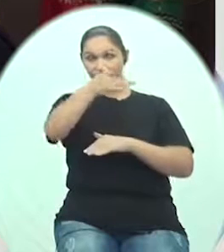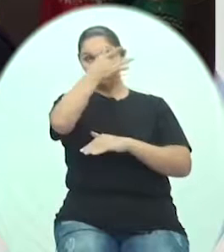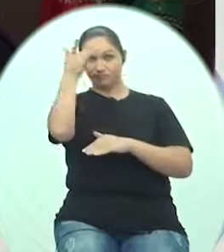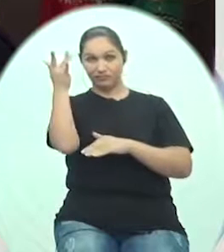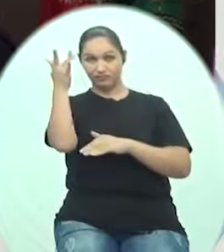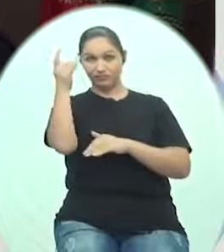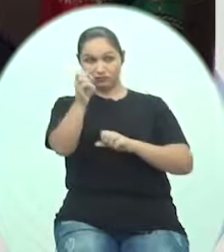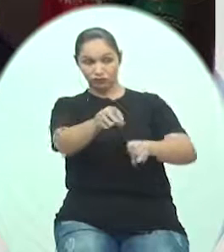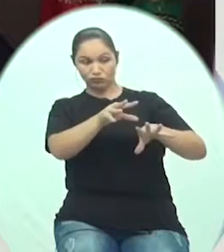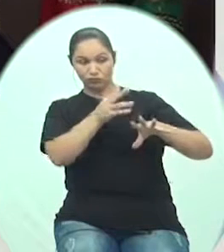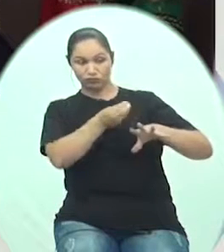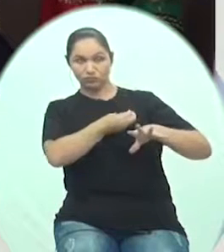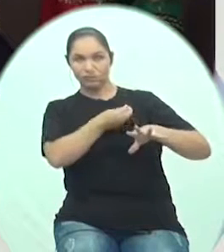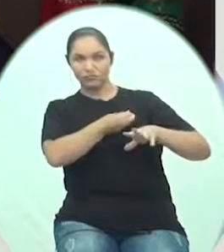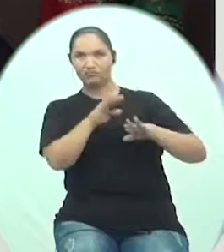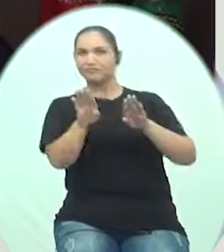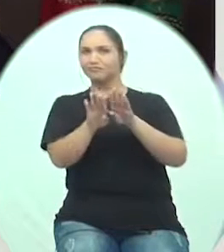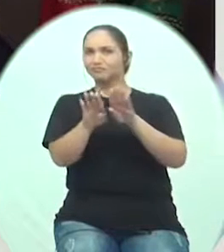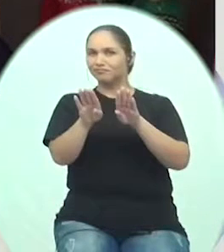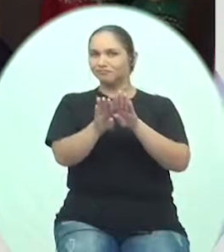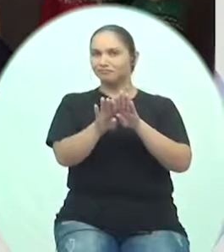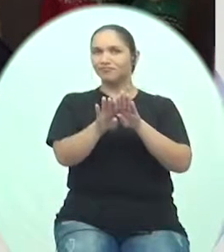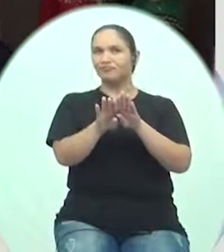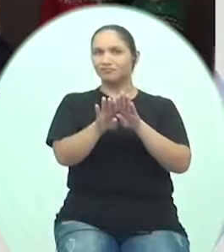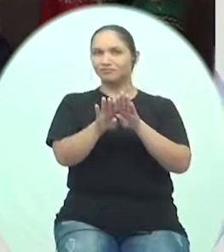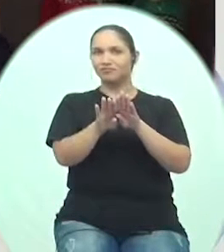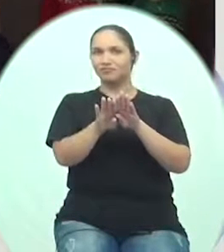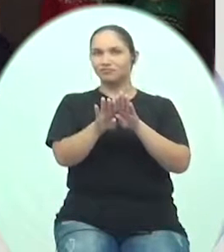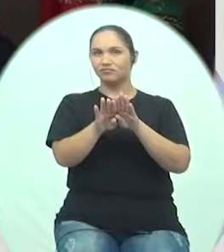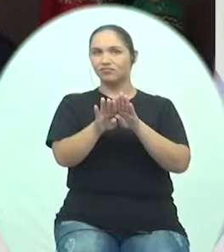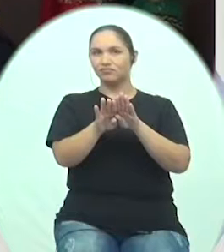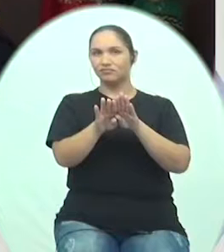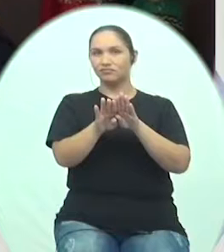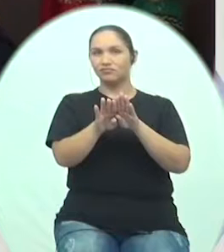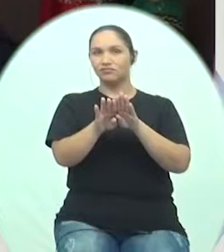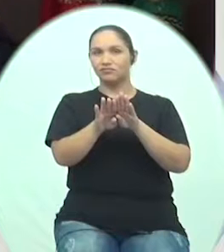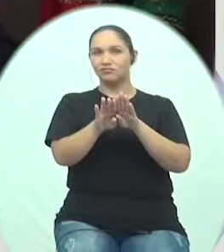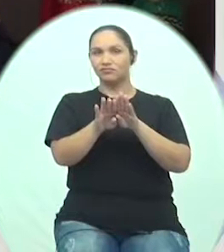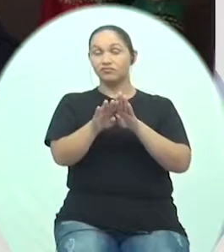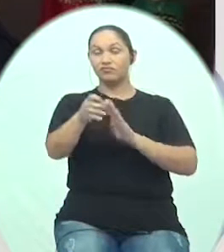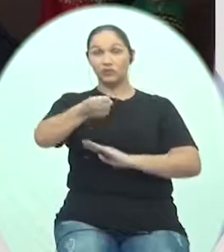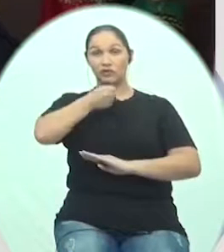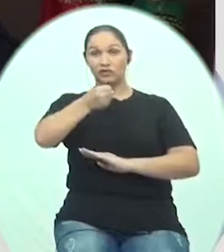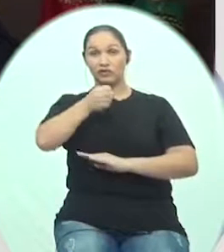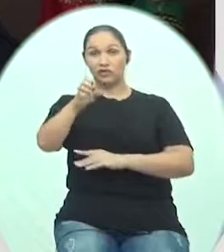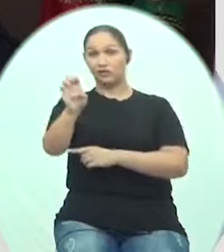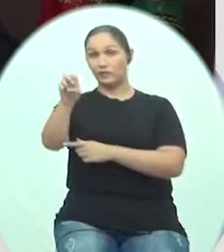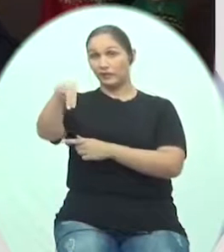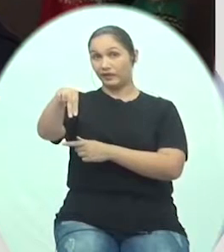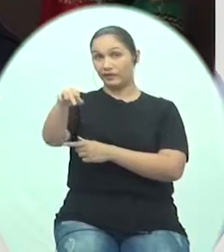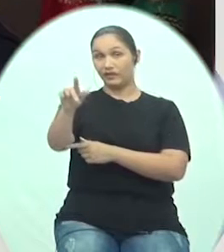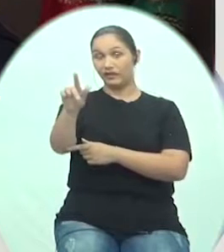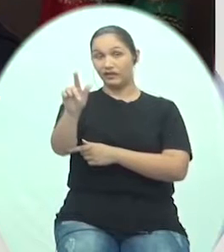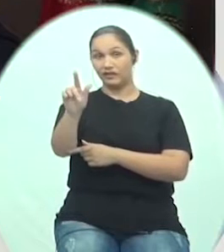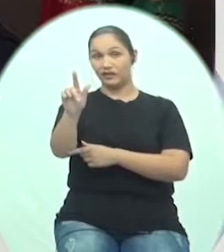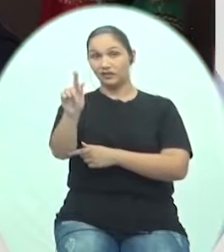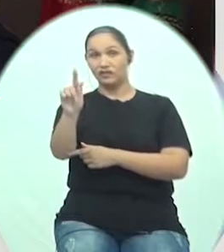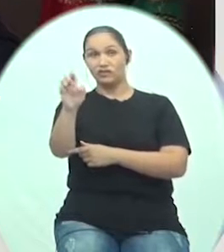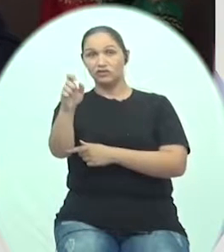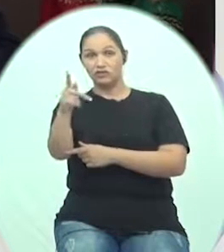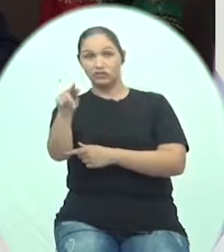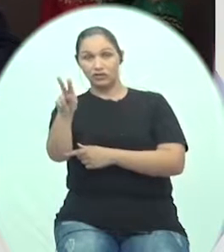acompanha cumprimentar também a nossa imprensa através da Eng presente hoje nessa casa Gustavo nosso amigo